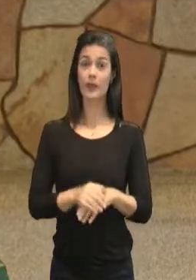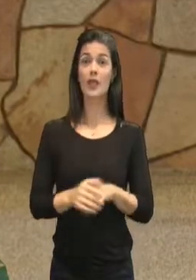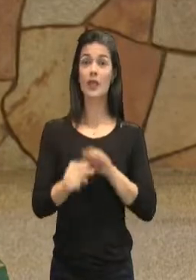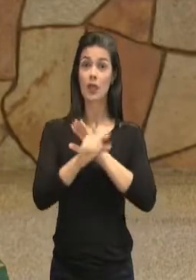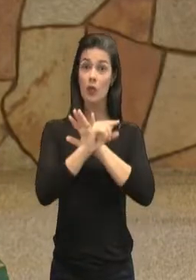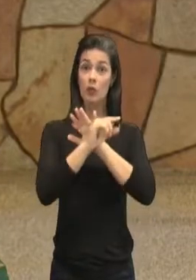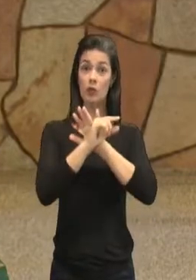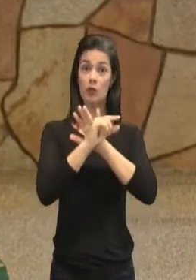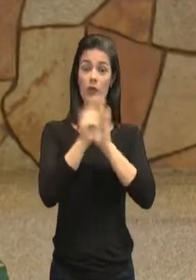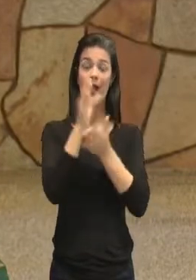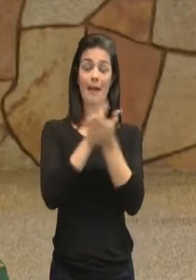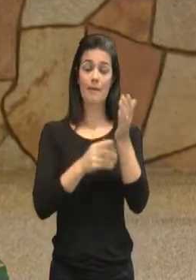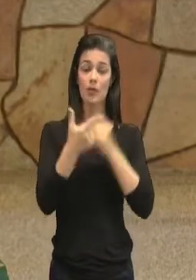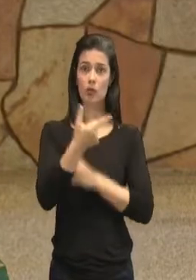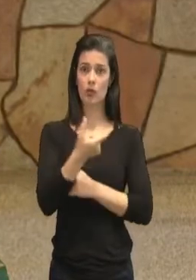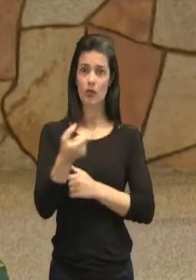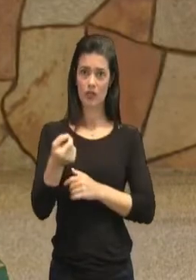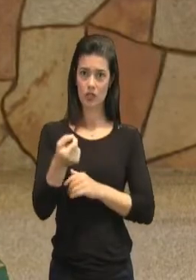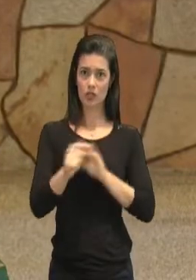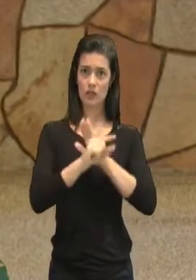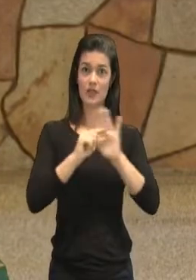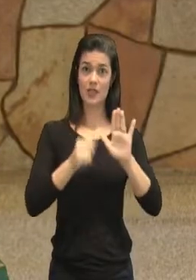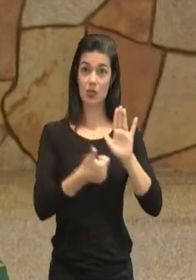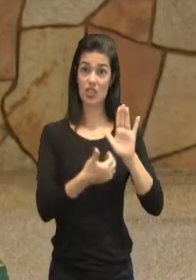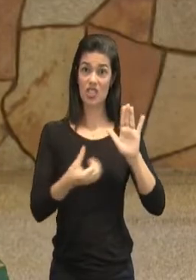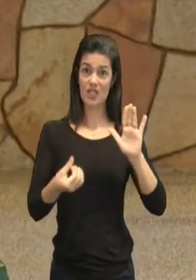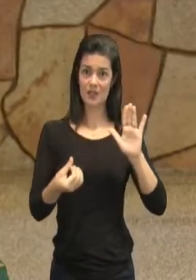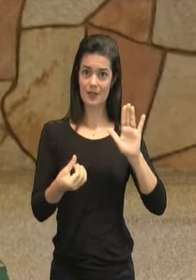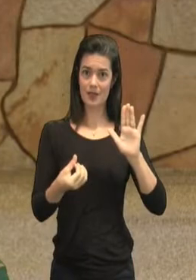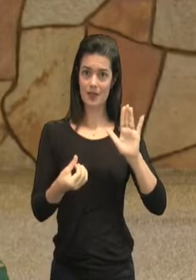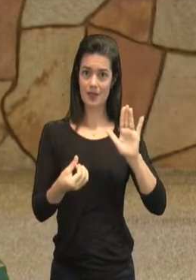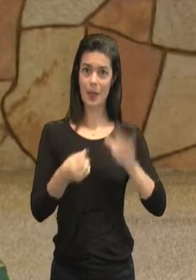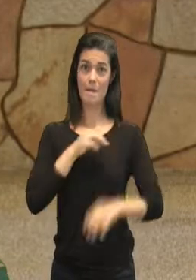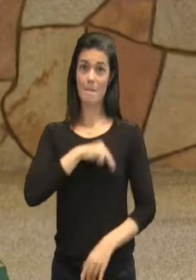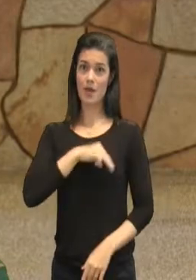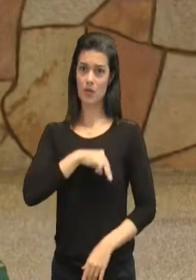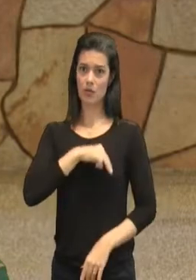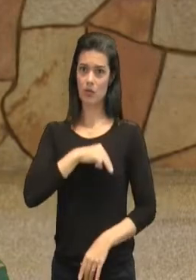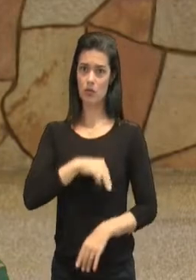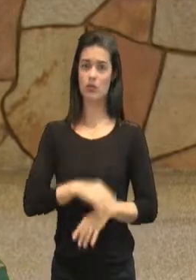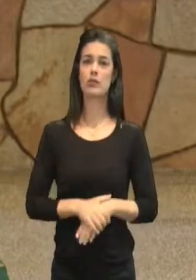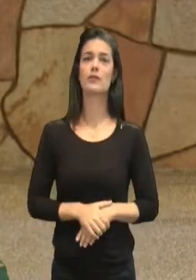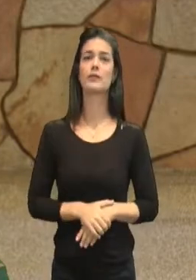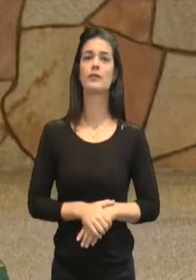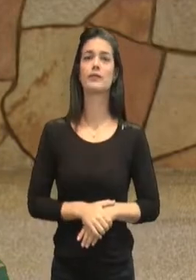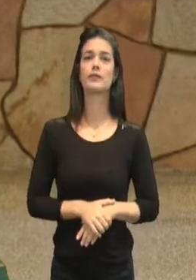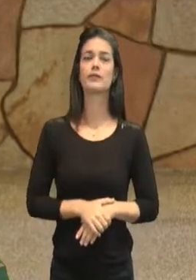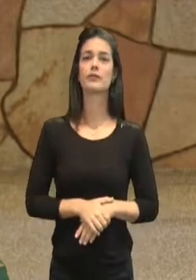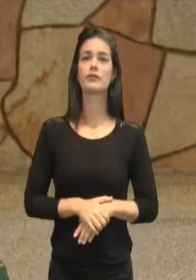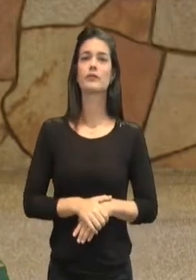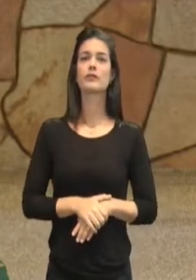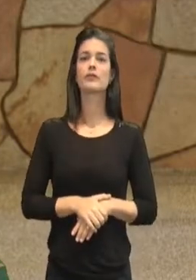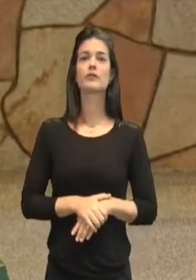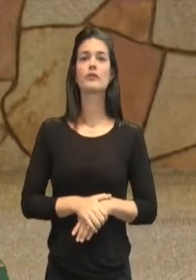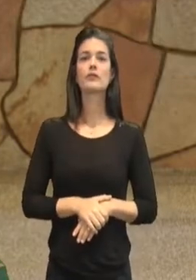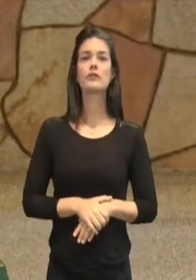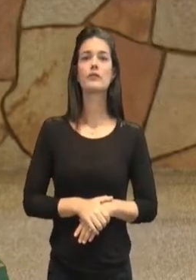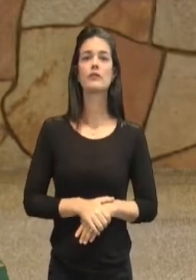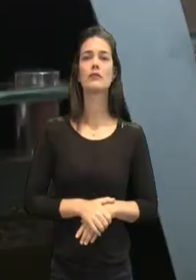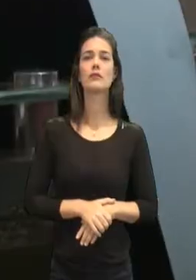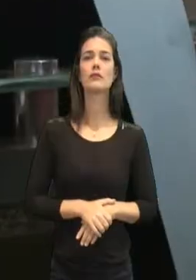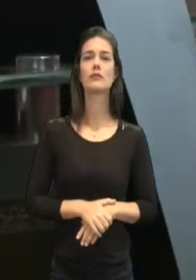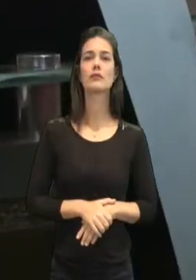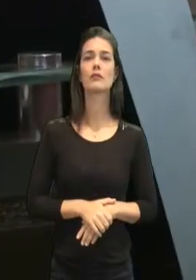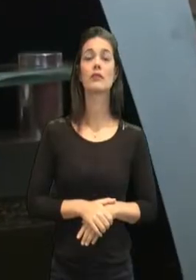Mateus, no verso 16, quando ele diz: assim os últimos serão primeiros, os primeiros serão